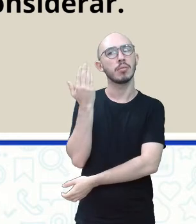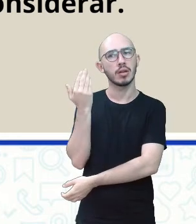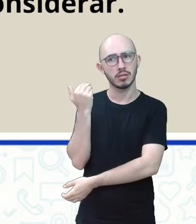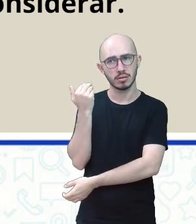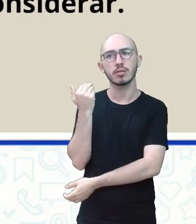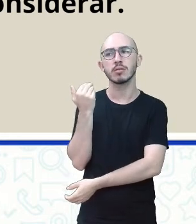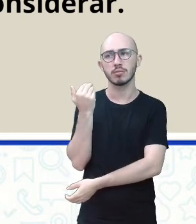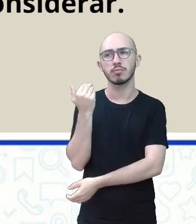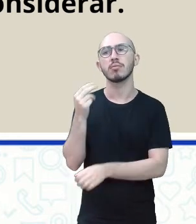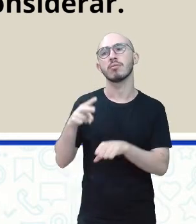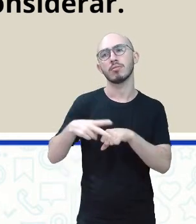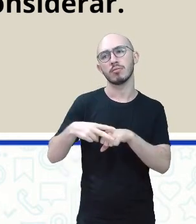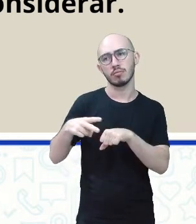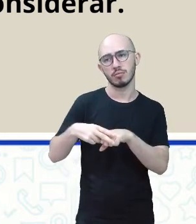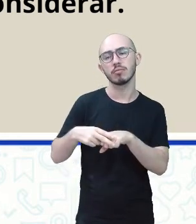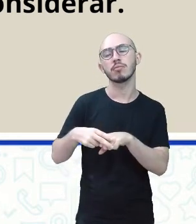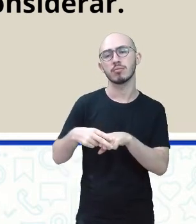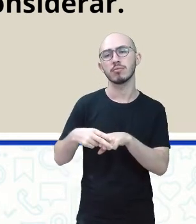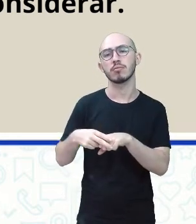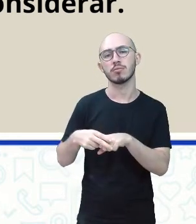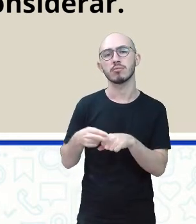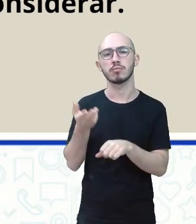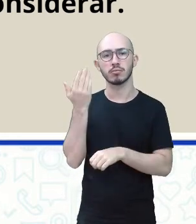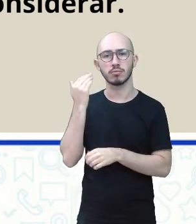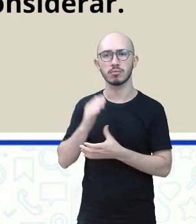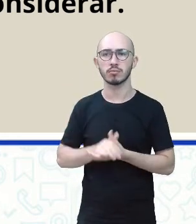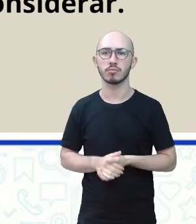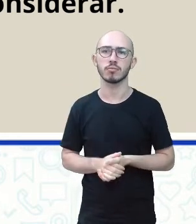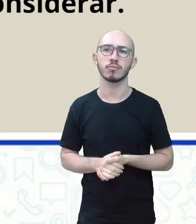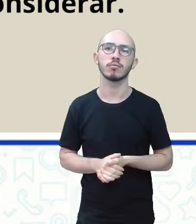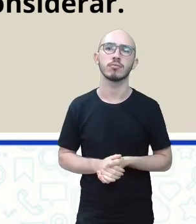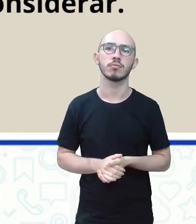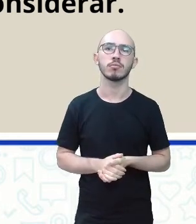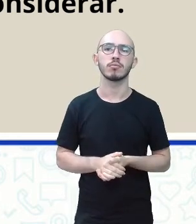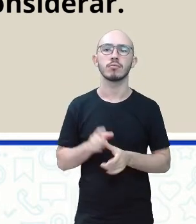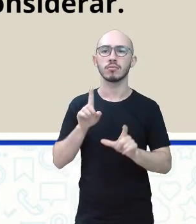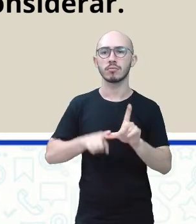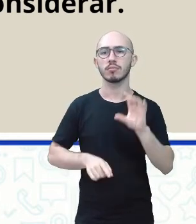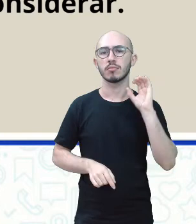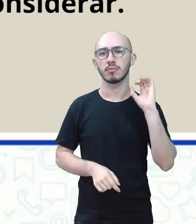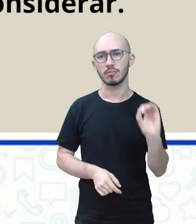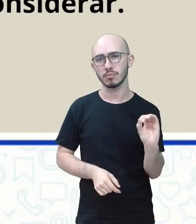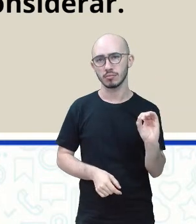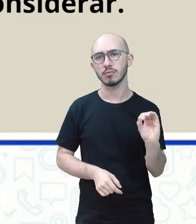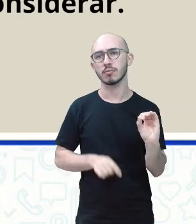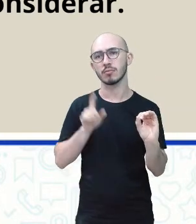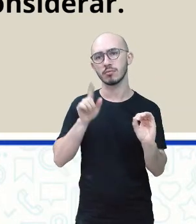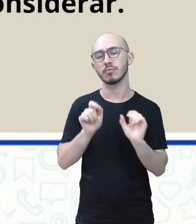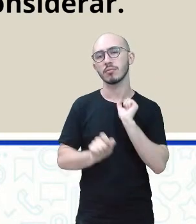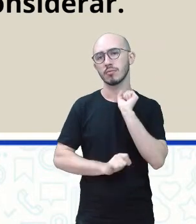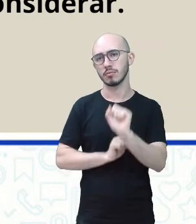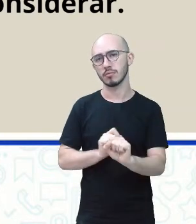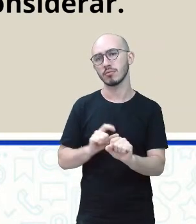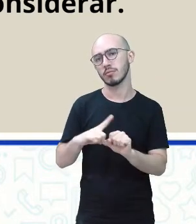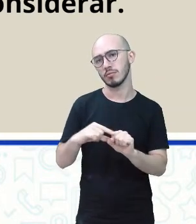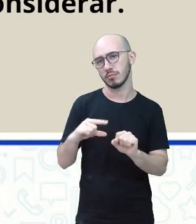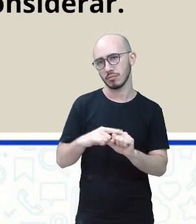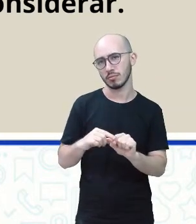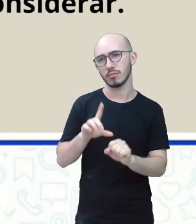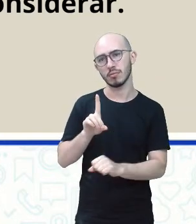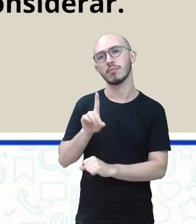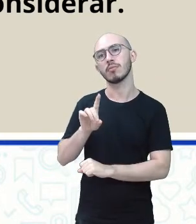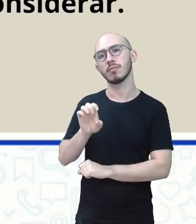passado, passado do verbo considerar. O O é artigo definido. E a